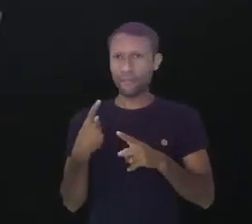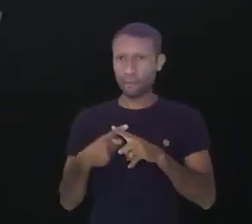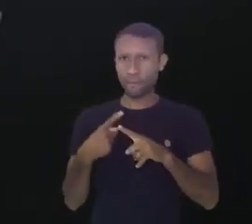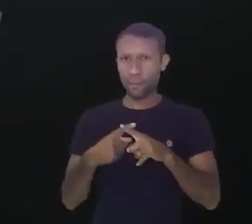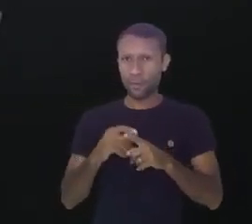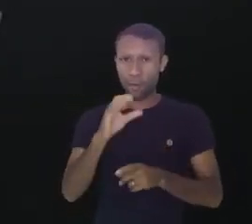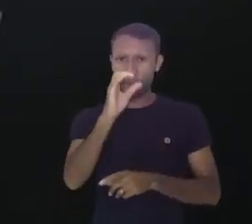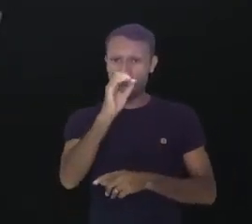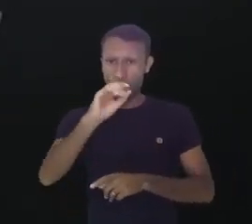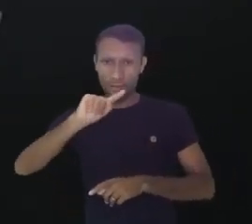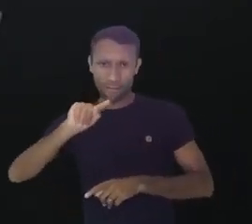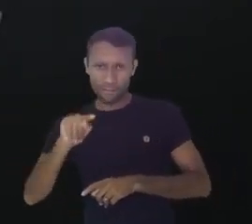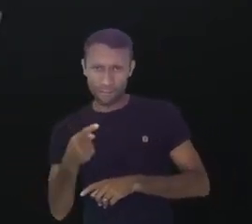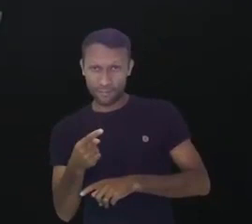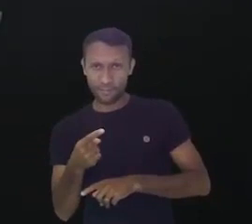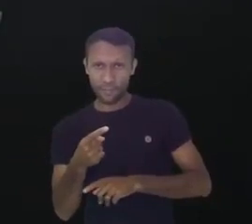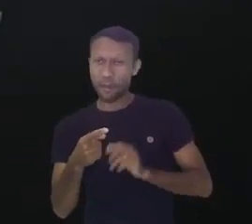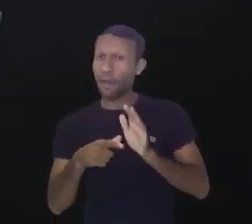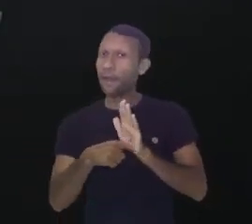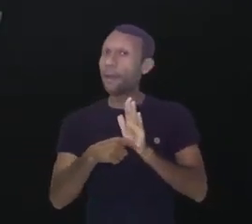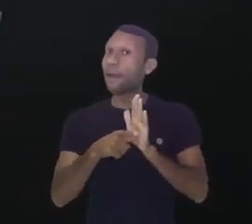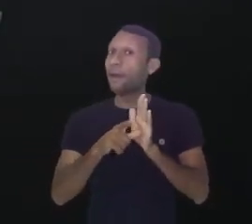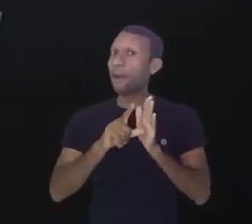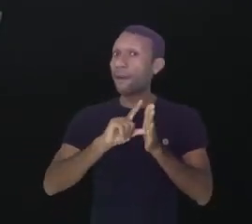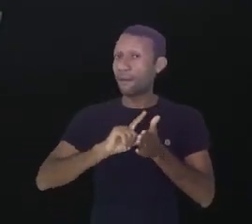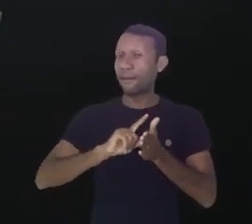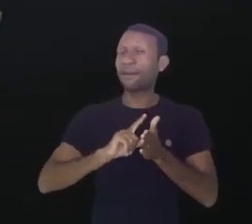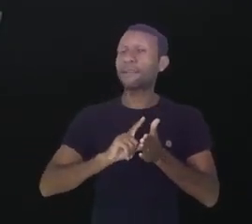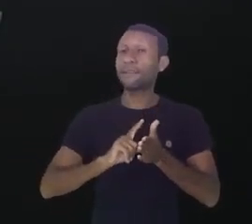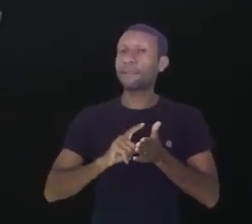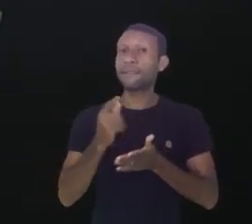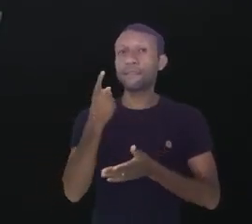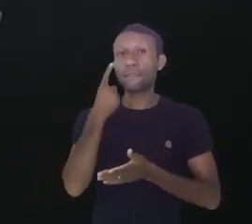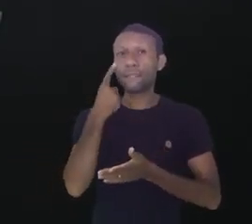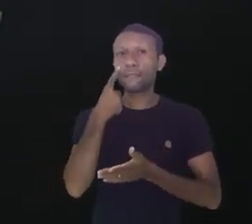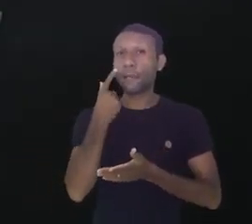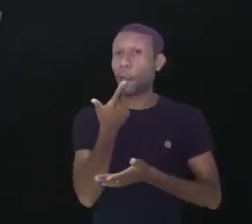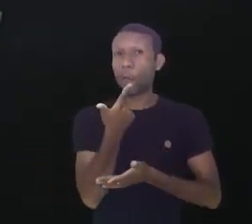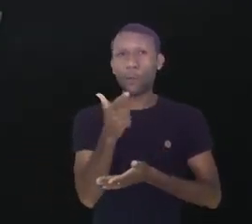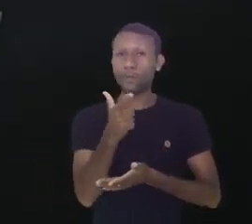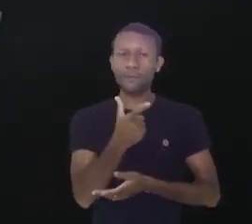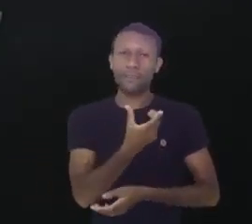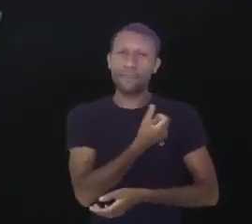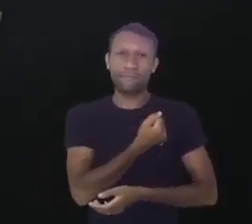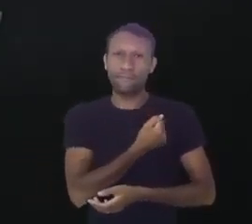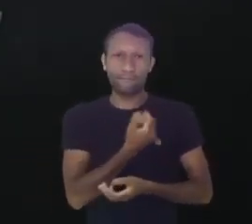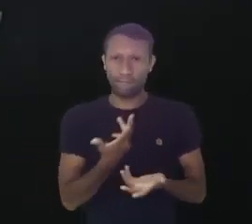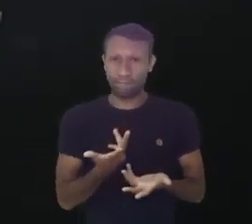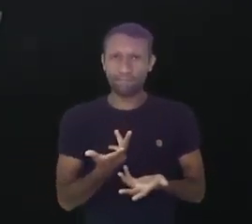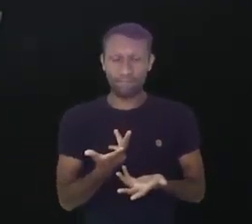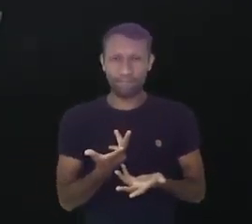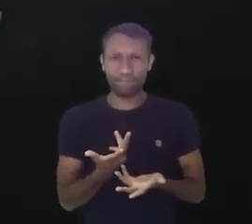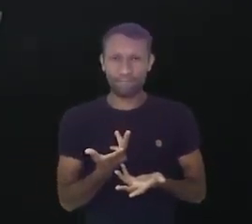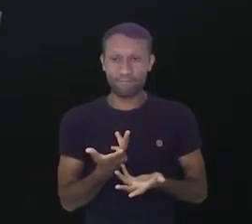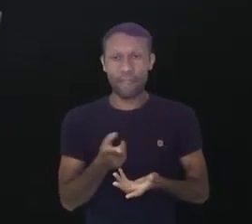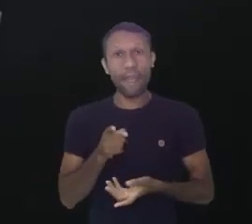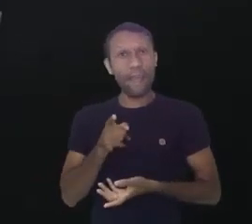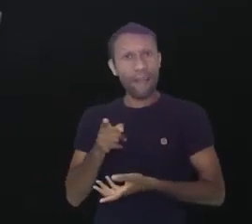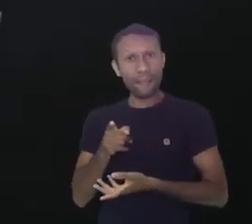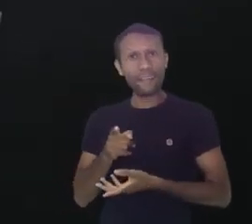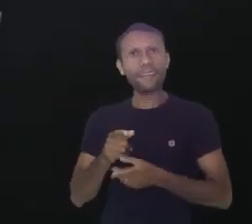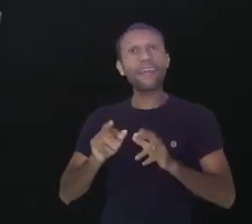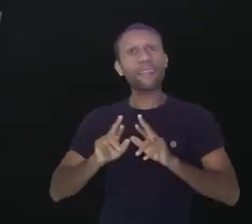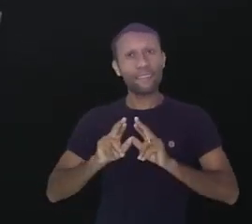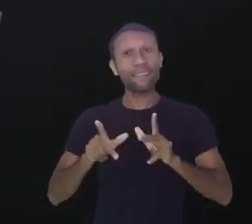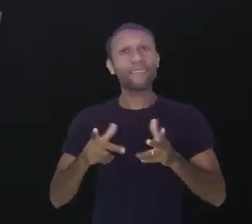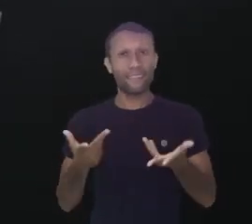ao colocar o 0, aliás, antes de colocar o 0, eu não tinha nenhum número no quociente. Aqui